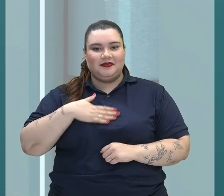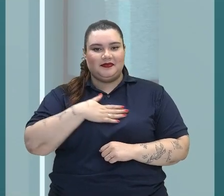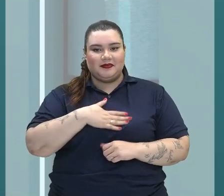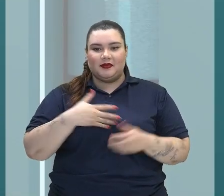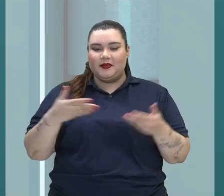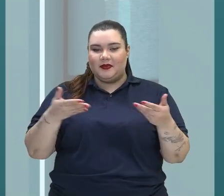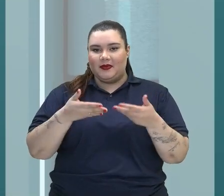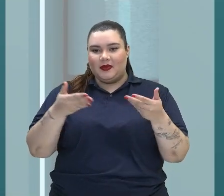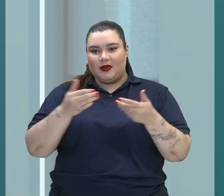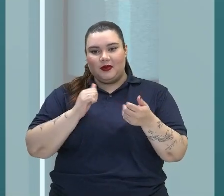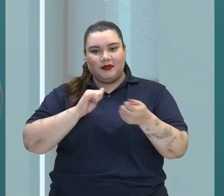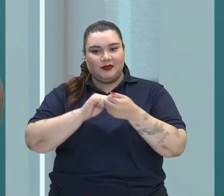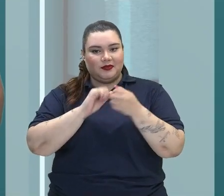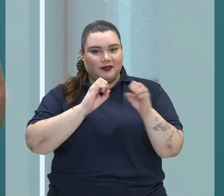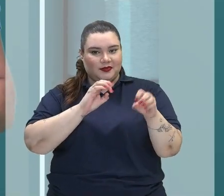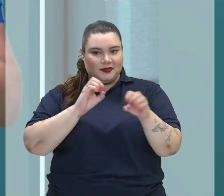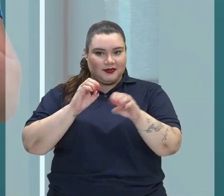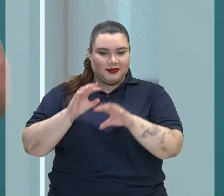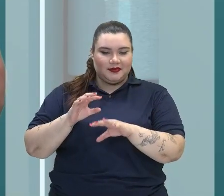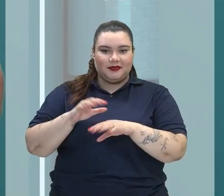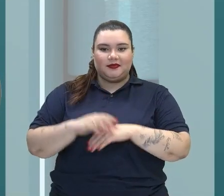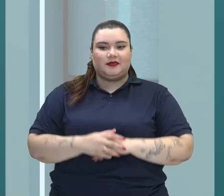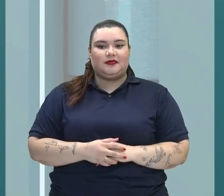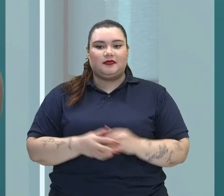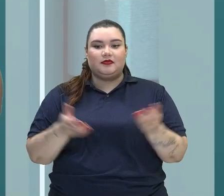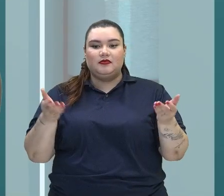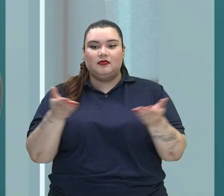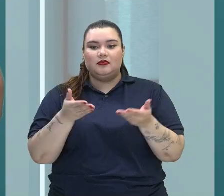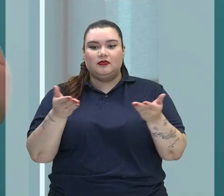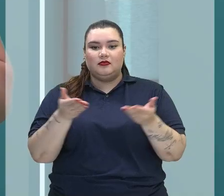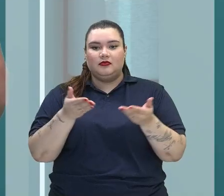enorme estar aqui com vocês novamente. Vamos